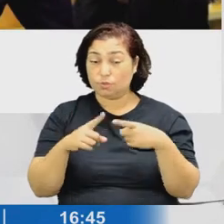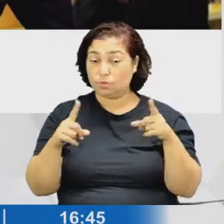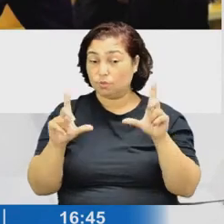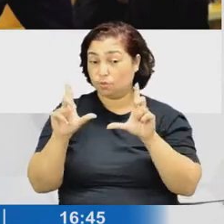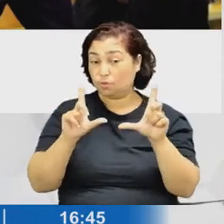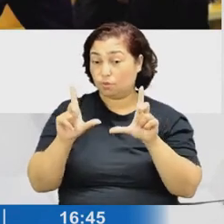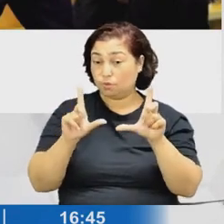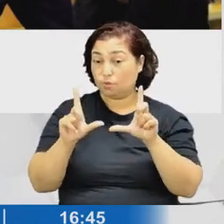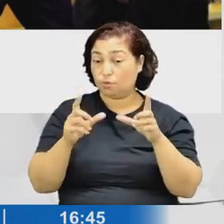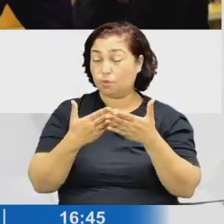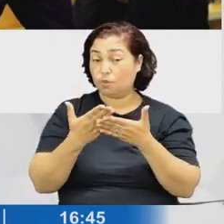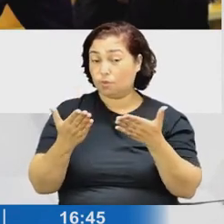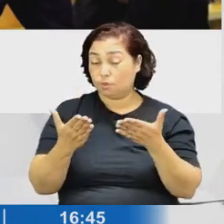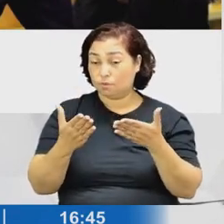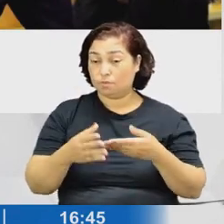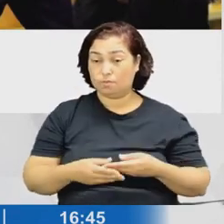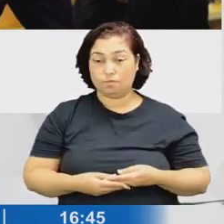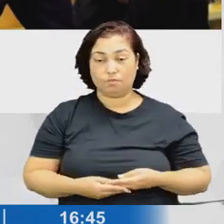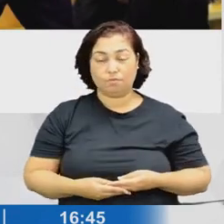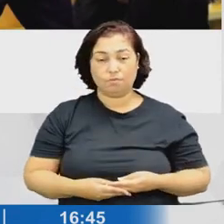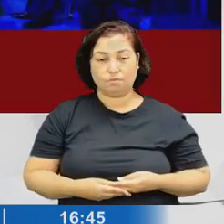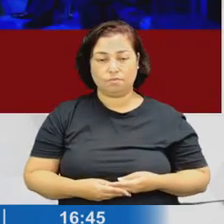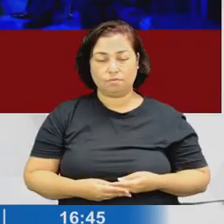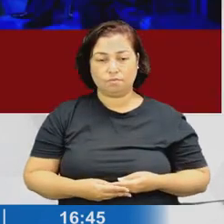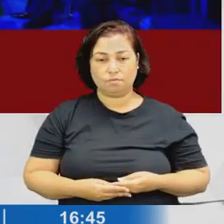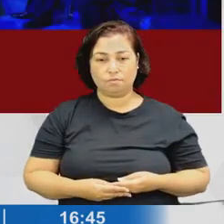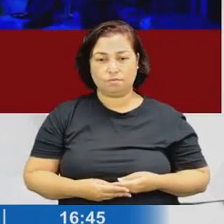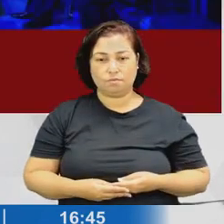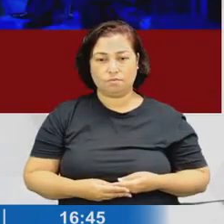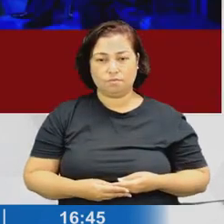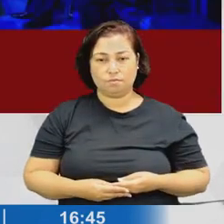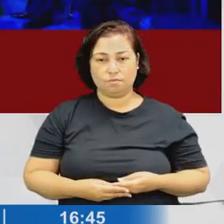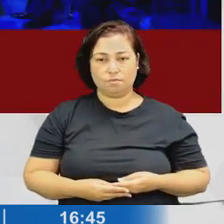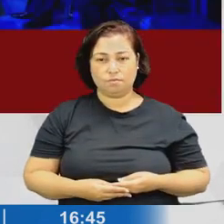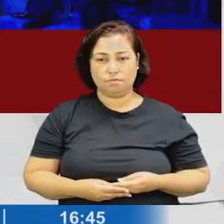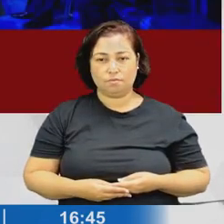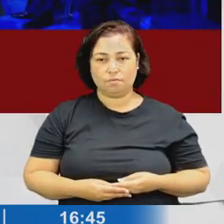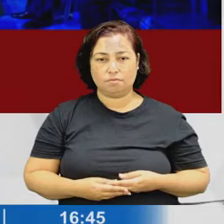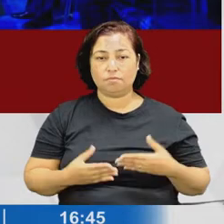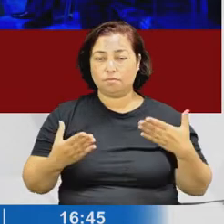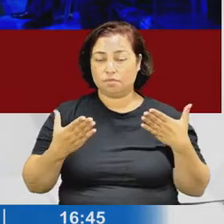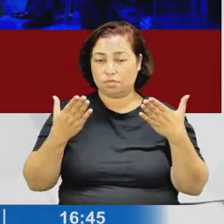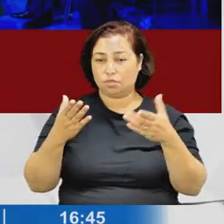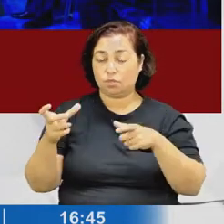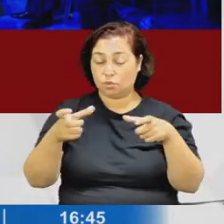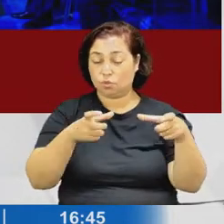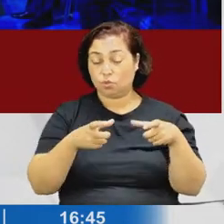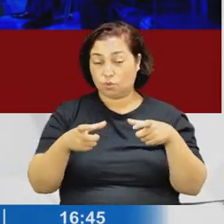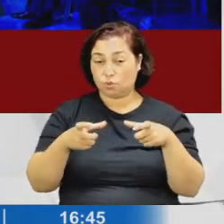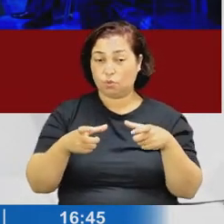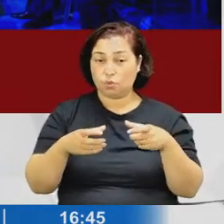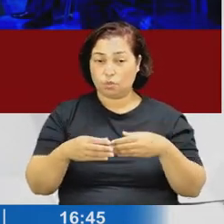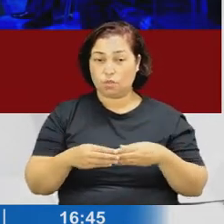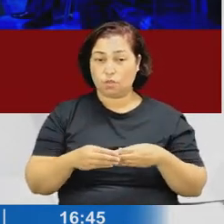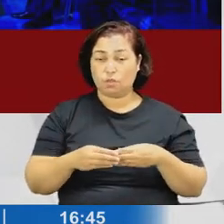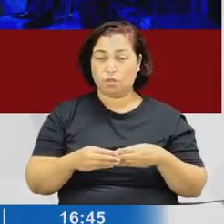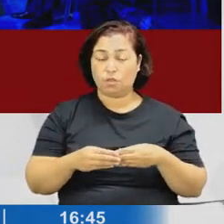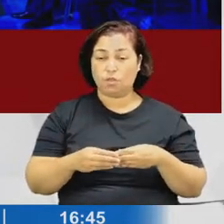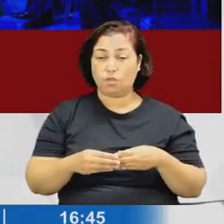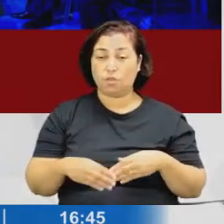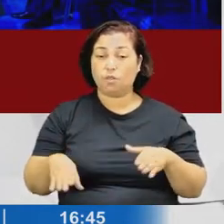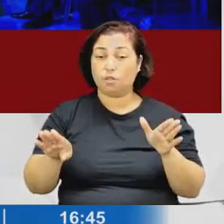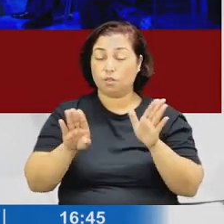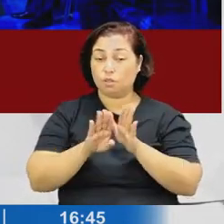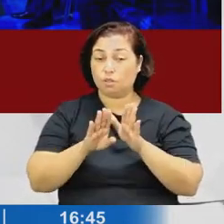imagem mais dele mais formal entendeu o informal o ambiente informal olha como é que usa bem o espaço ó chegou